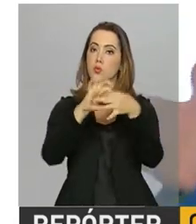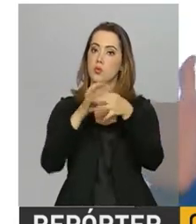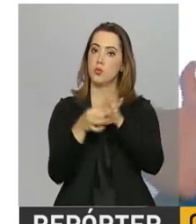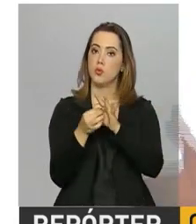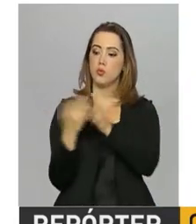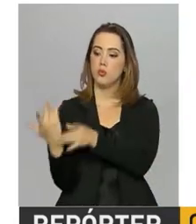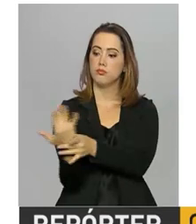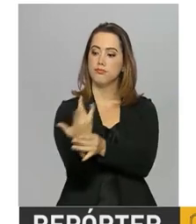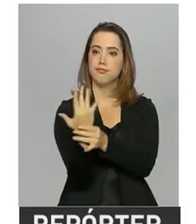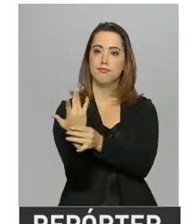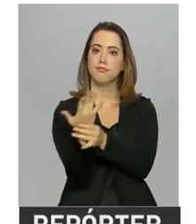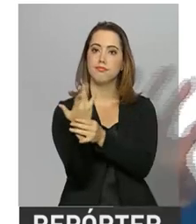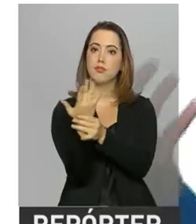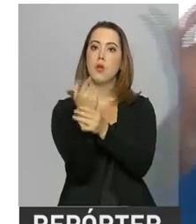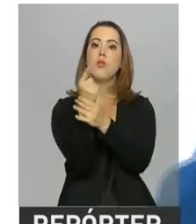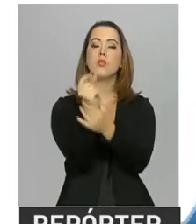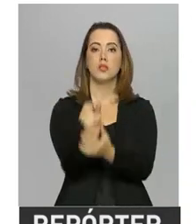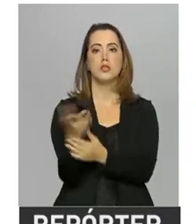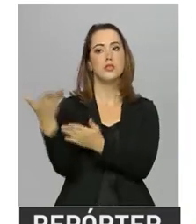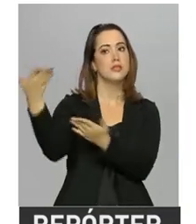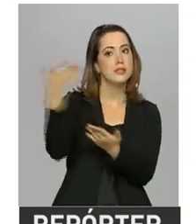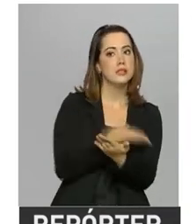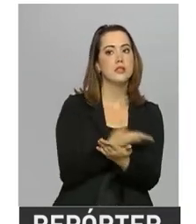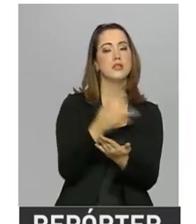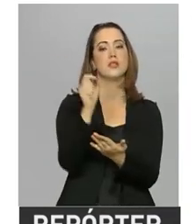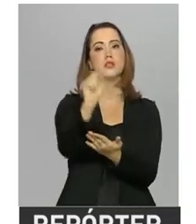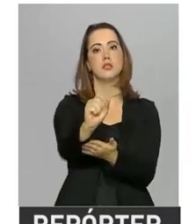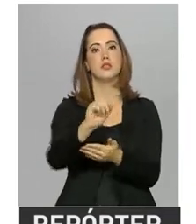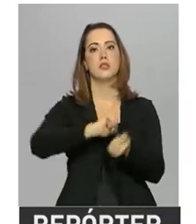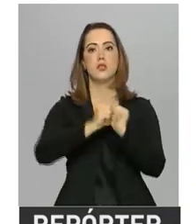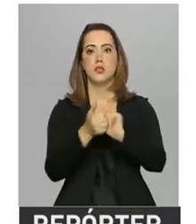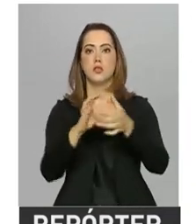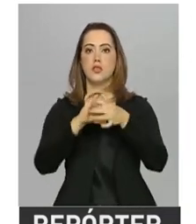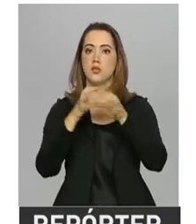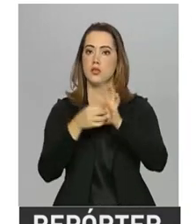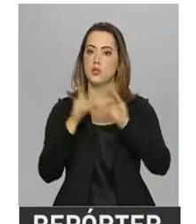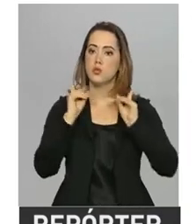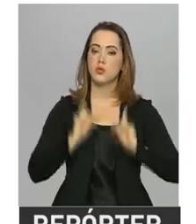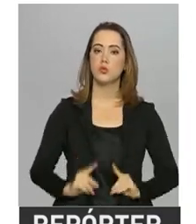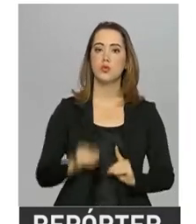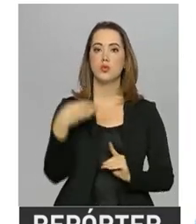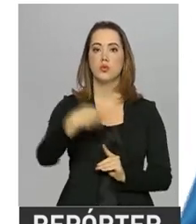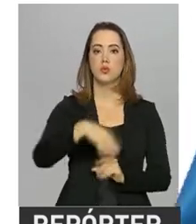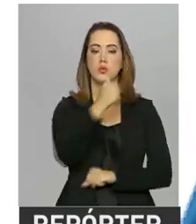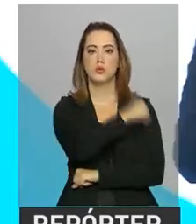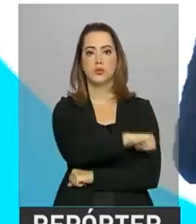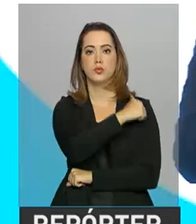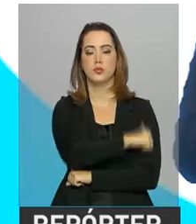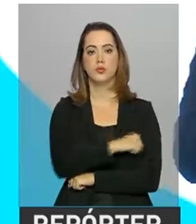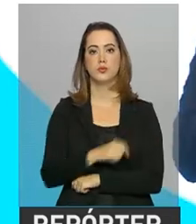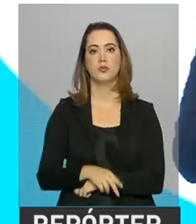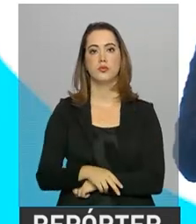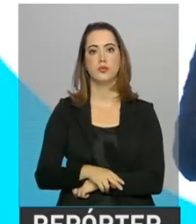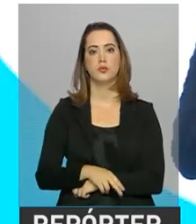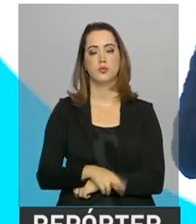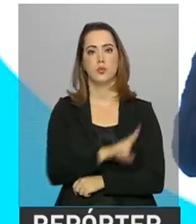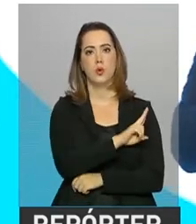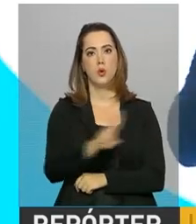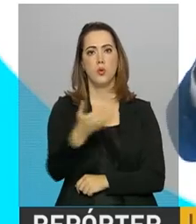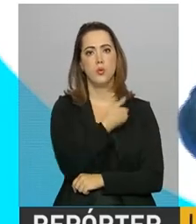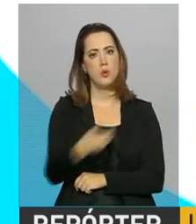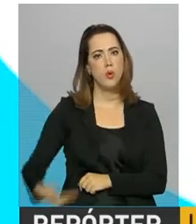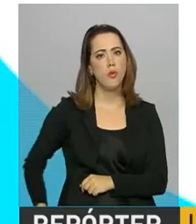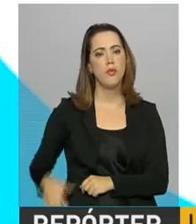a chama paralímpica traz os jogos paralímpicos à cidade do Rio de Janeiro nome do Governo